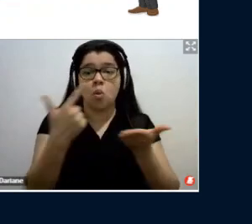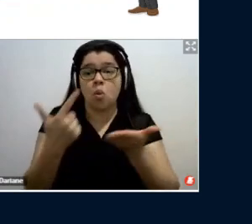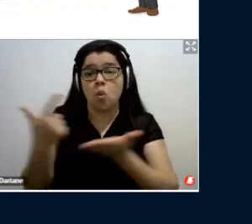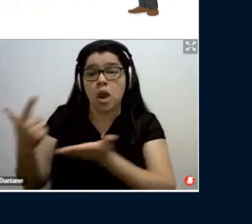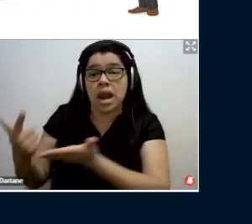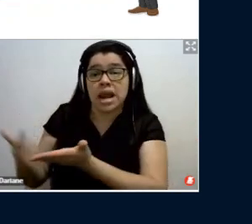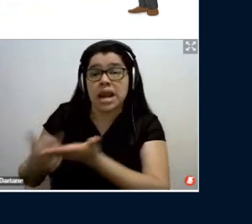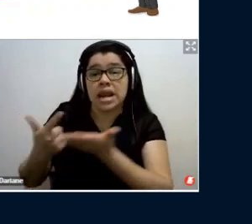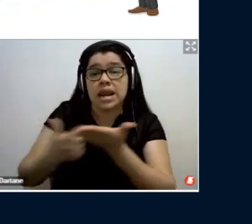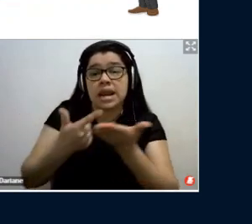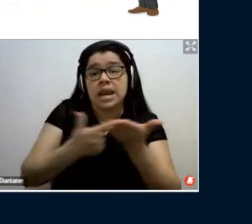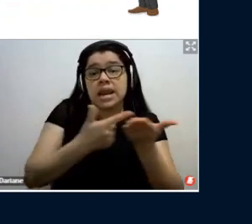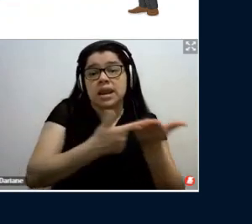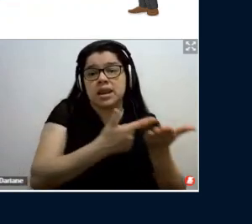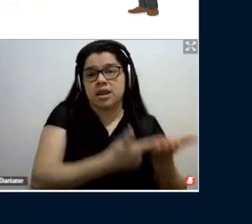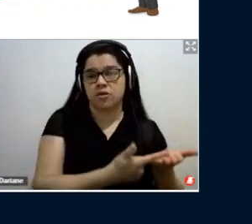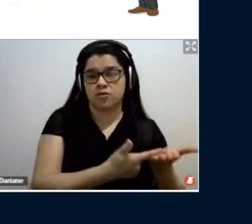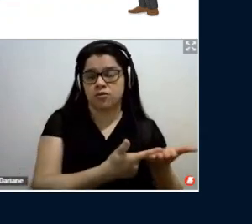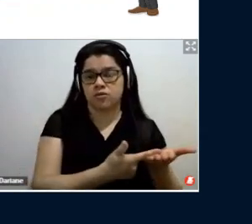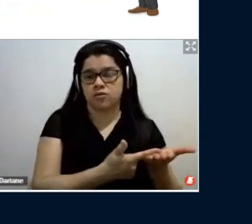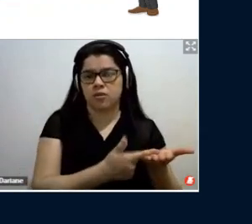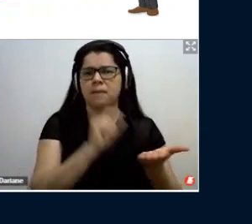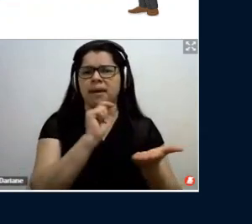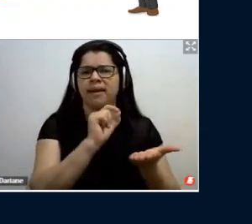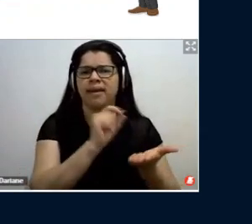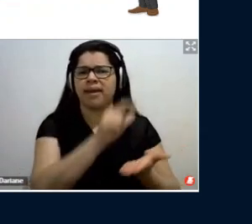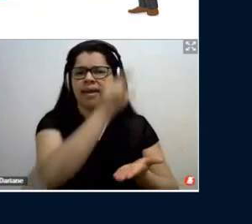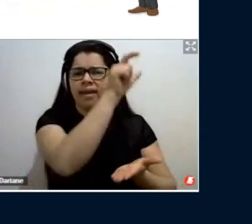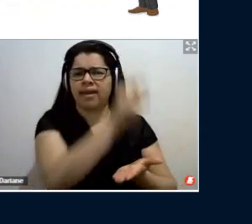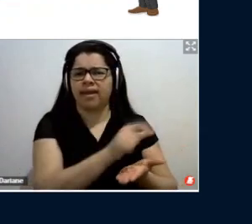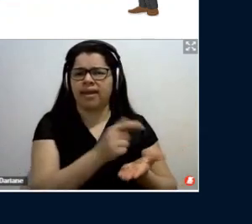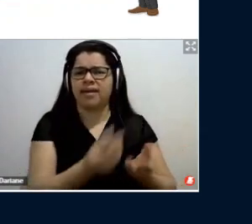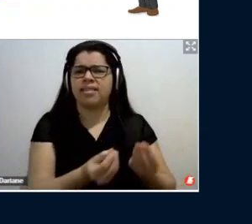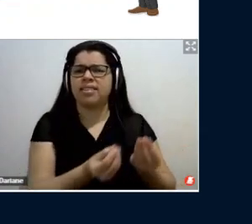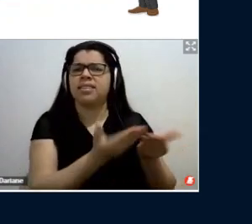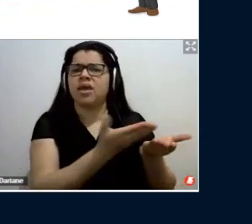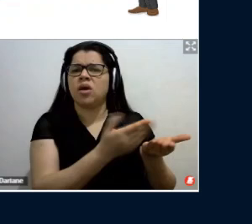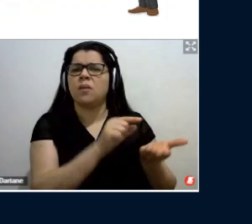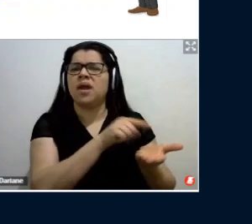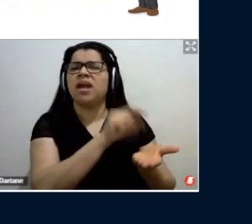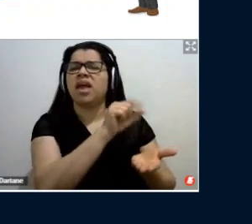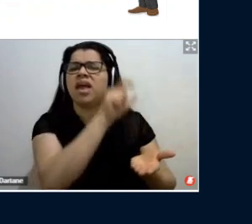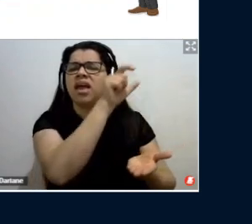um livro para alguém. Para quem que ele deu o livro?